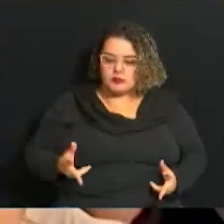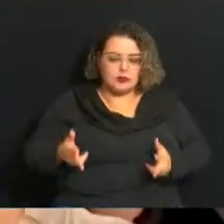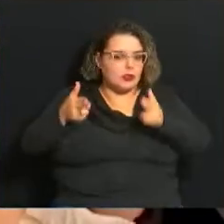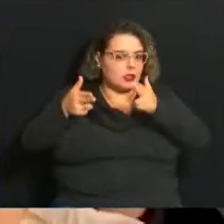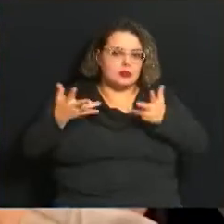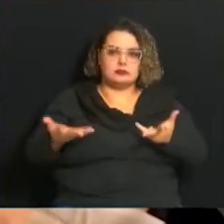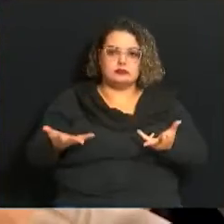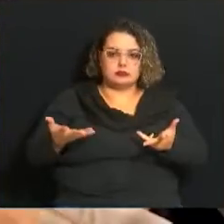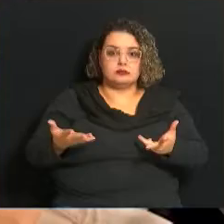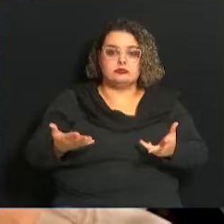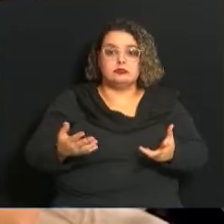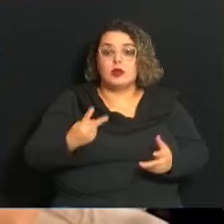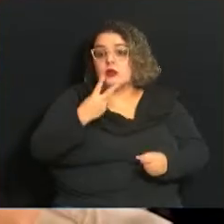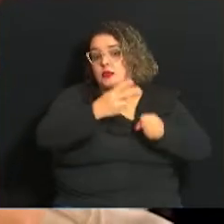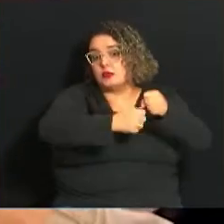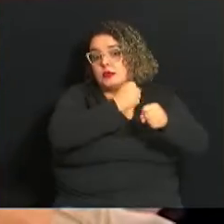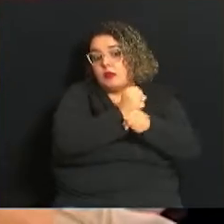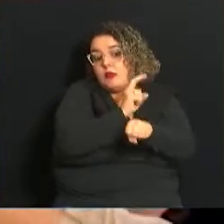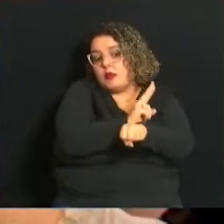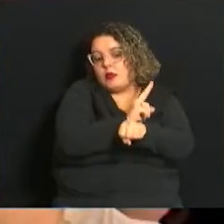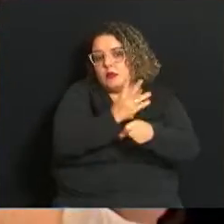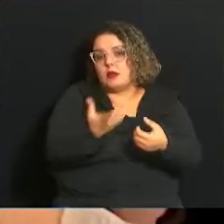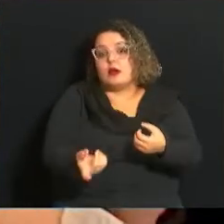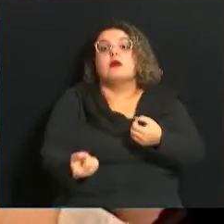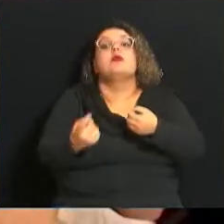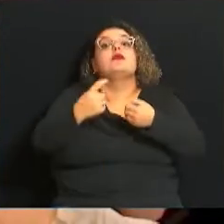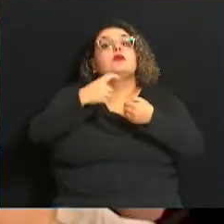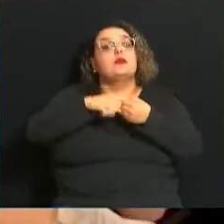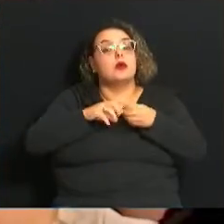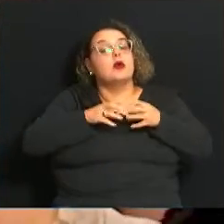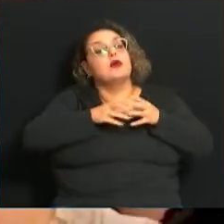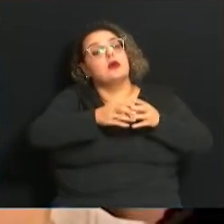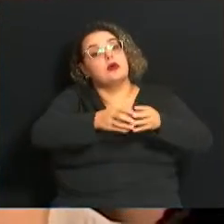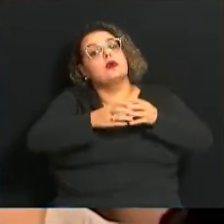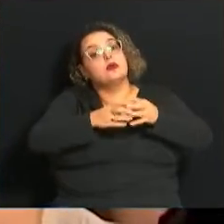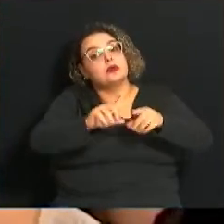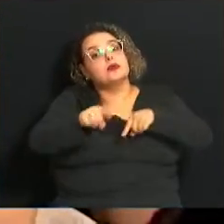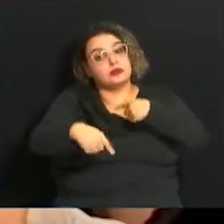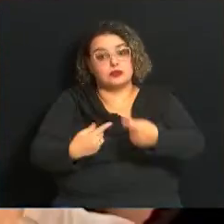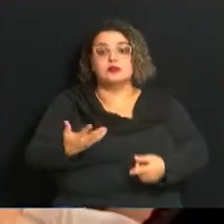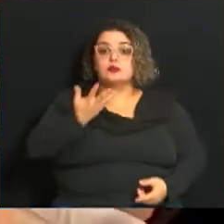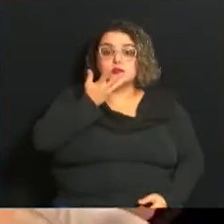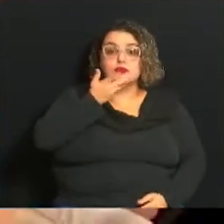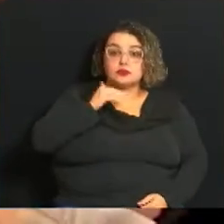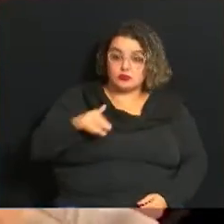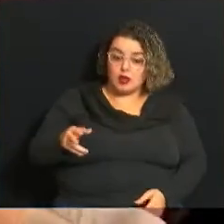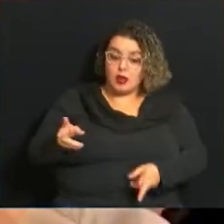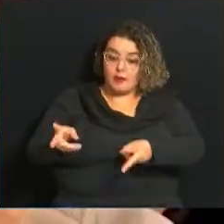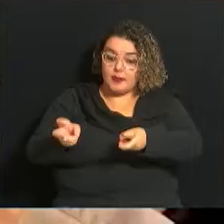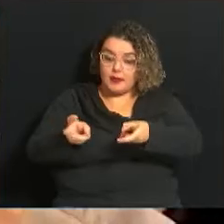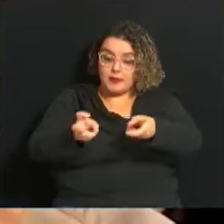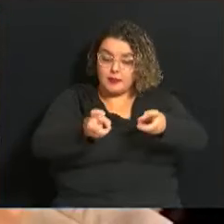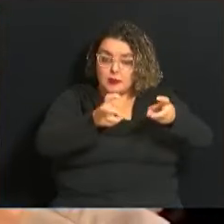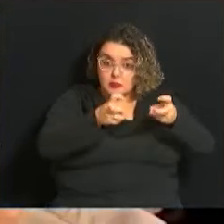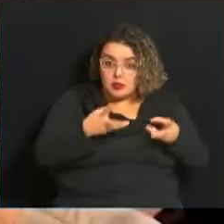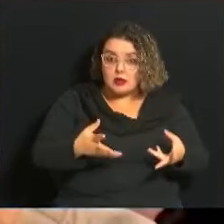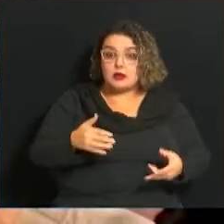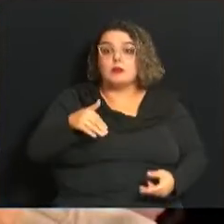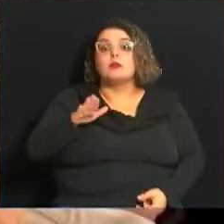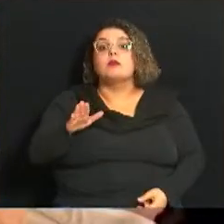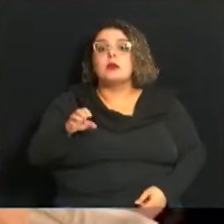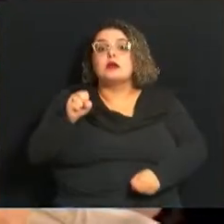crianças ficaram 2 anos protegidas. À medida que elas voltam ao convívio de outras crianças, você nota que elas passam a ter mais